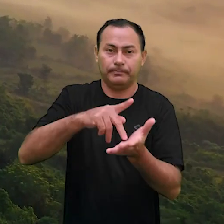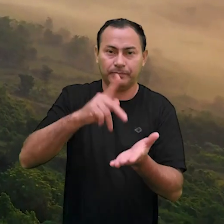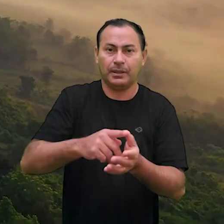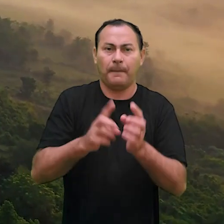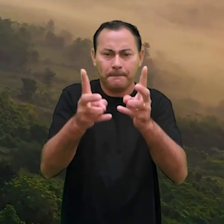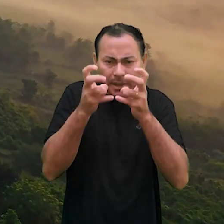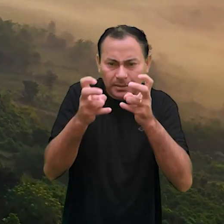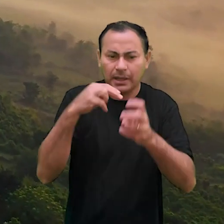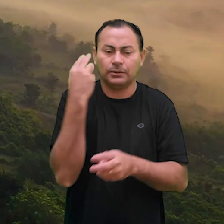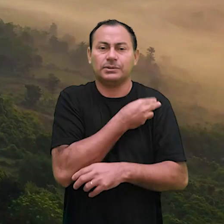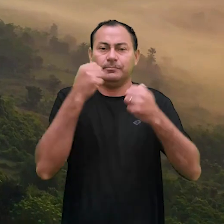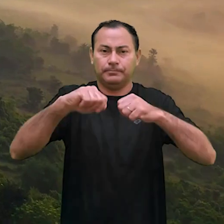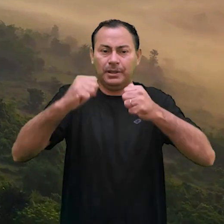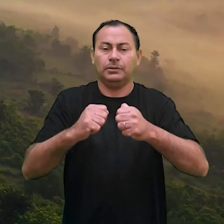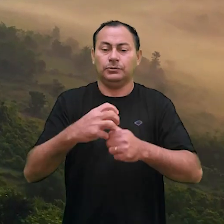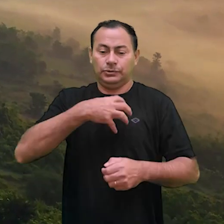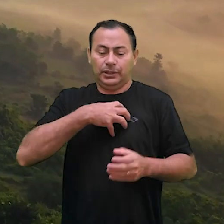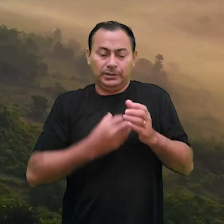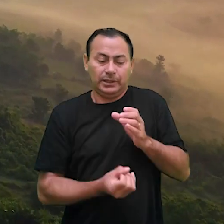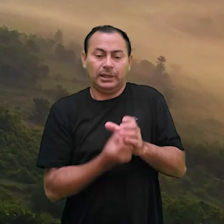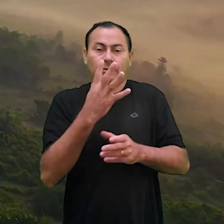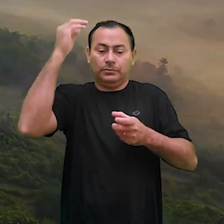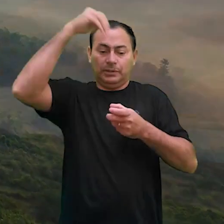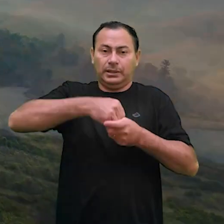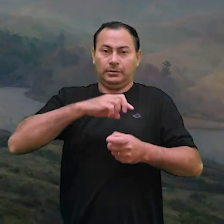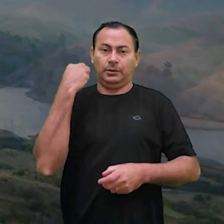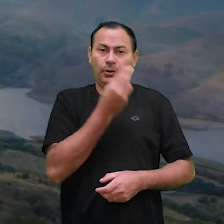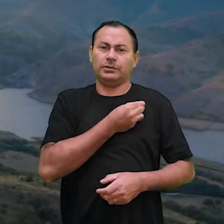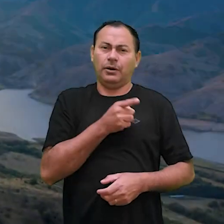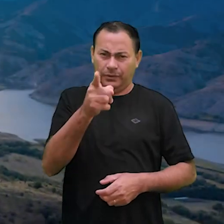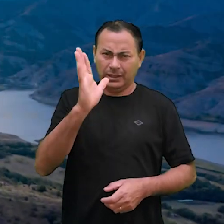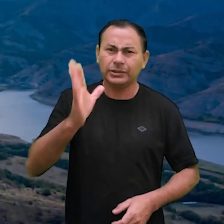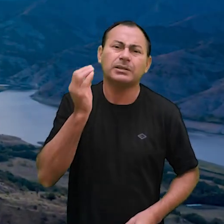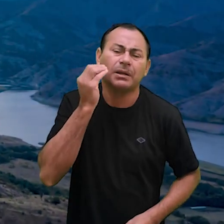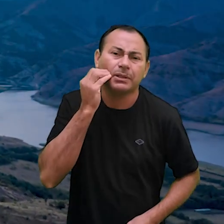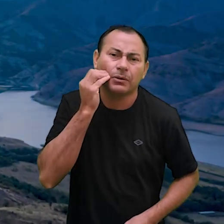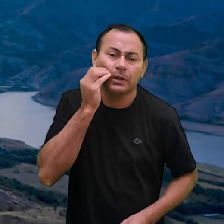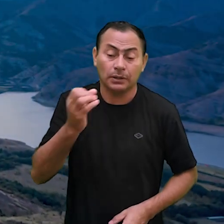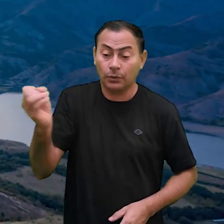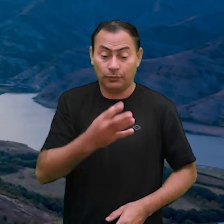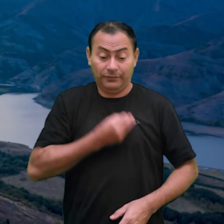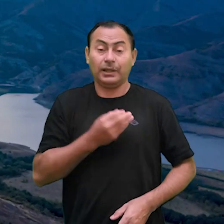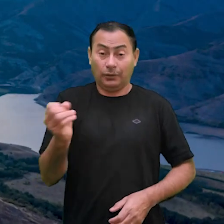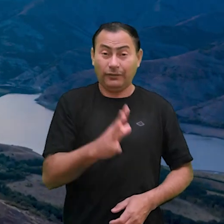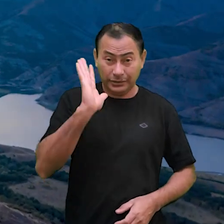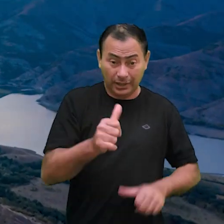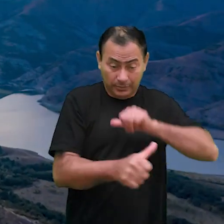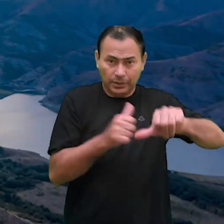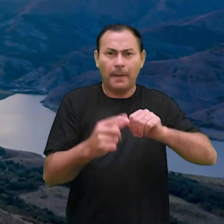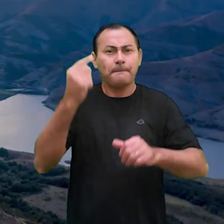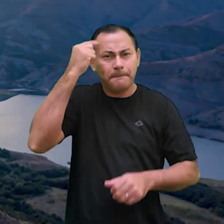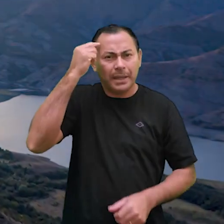Deus deseja realmente que percebamos a nossa necessidade de um ato de criação dentro de nós. Você já experimentou esse